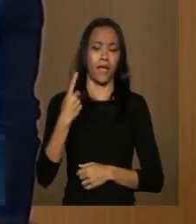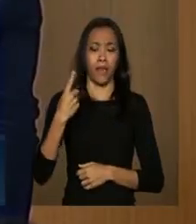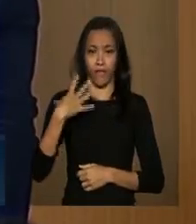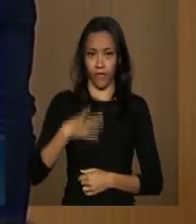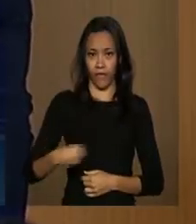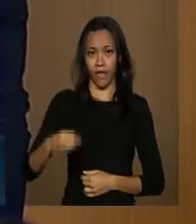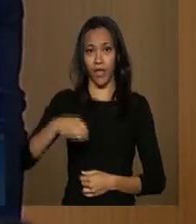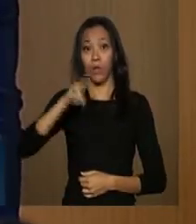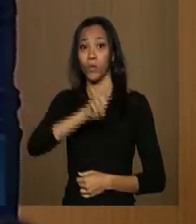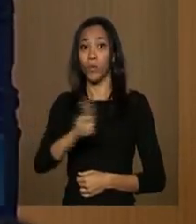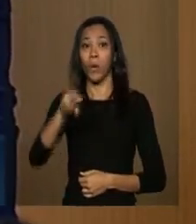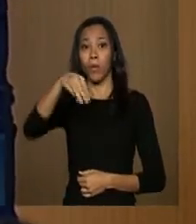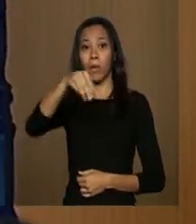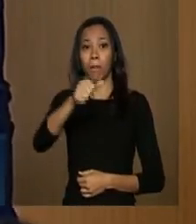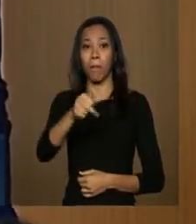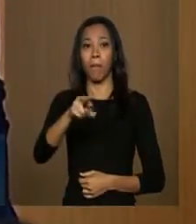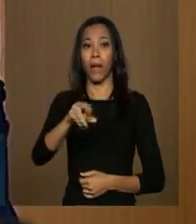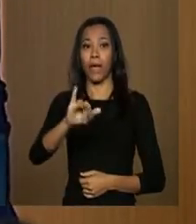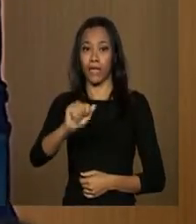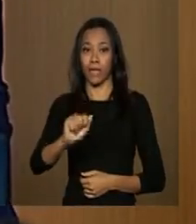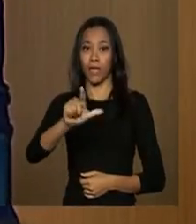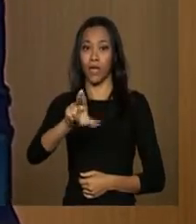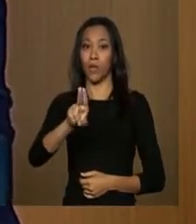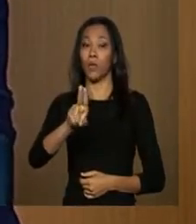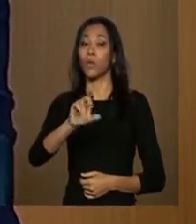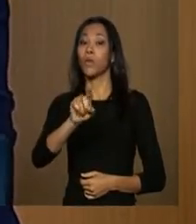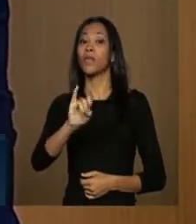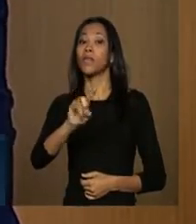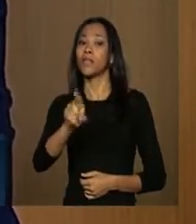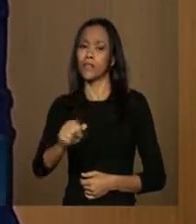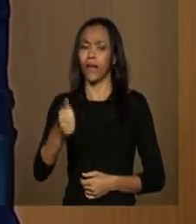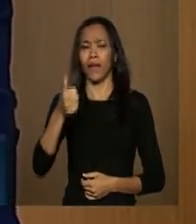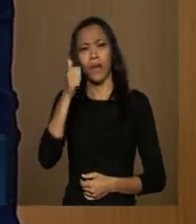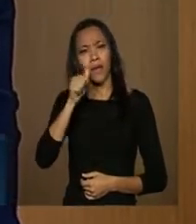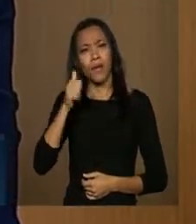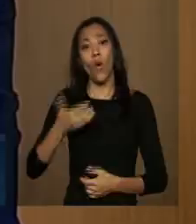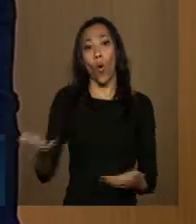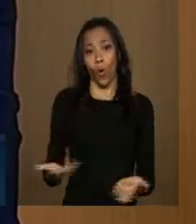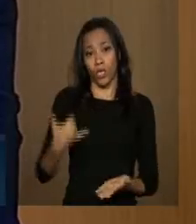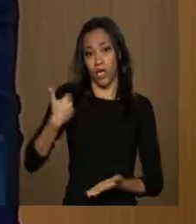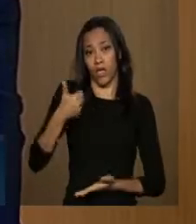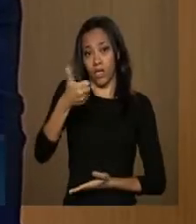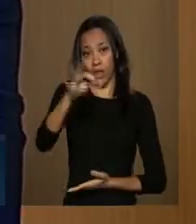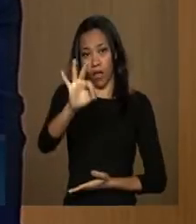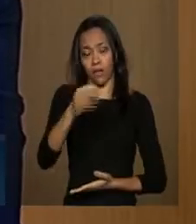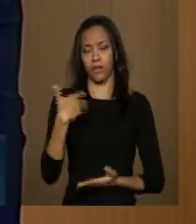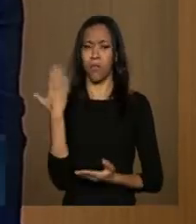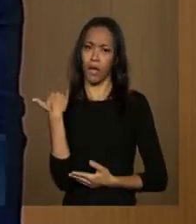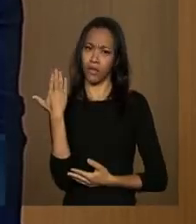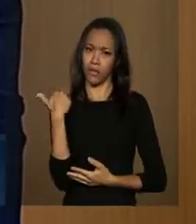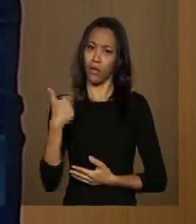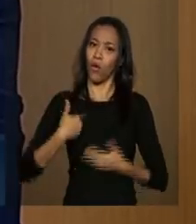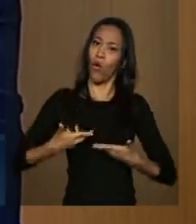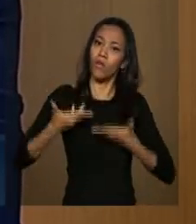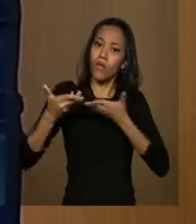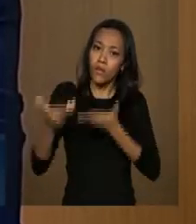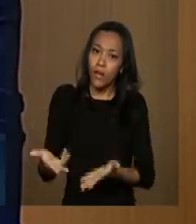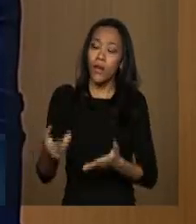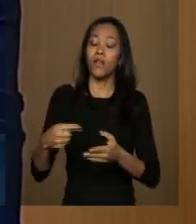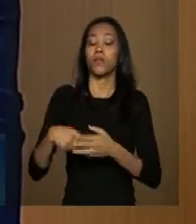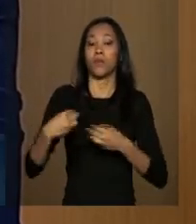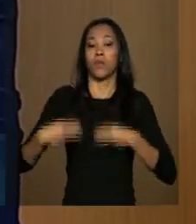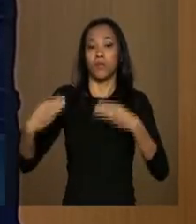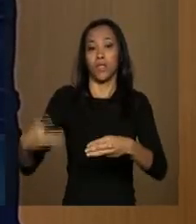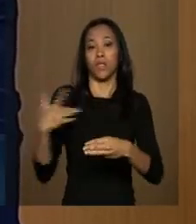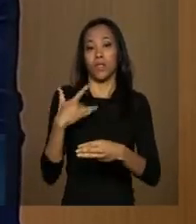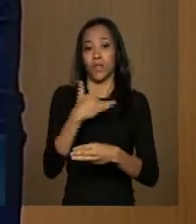Luísa, que hoje já está com 10 anos, é uma moça linda, maravilhosa. Naquela época, eu fui convidada pelo Ministério da Saúde e pela Sociedade